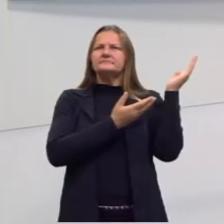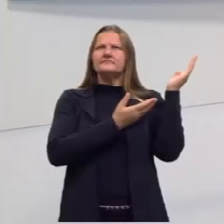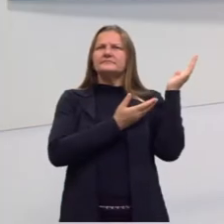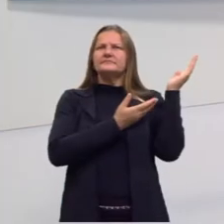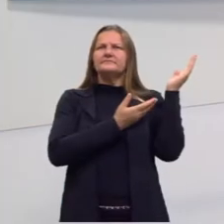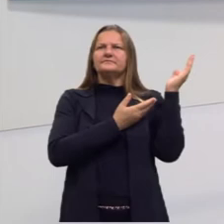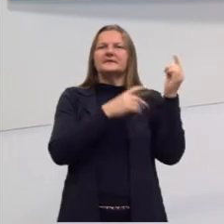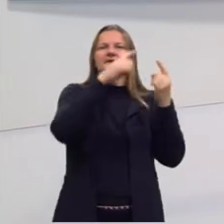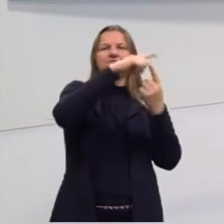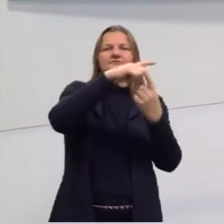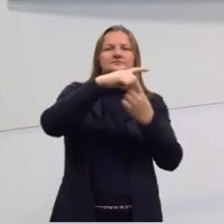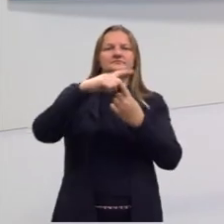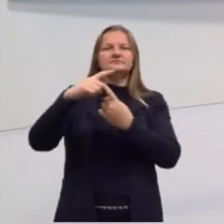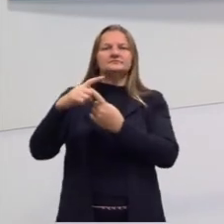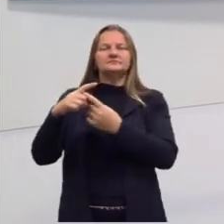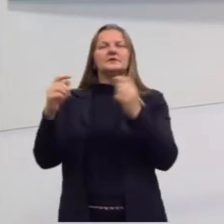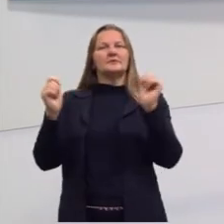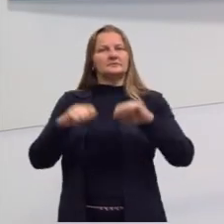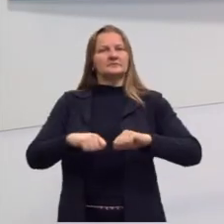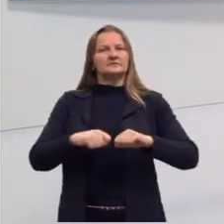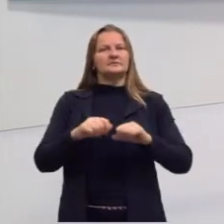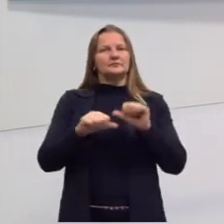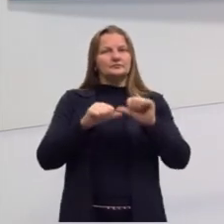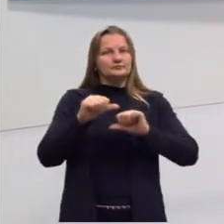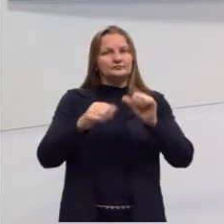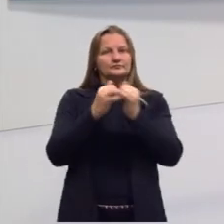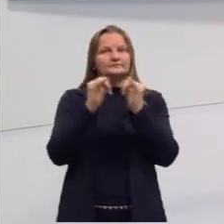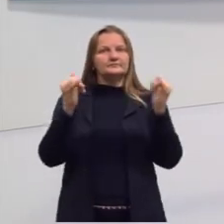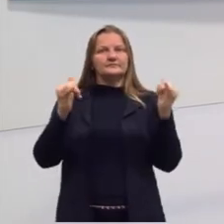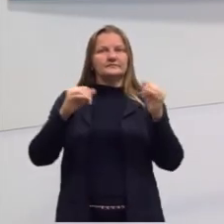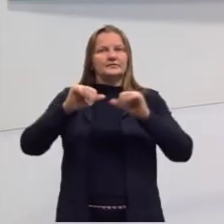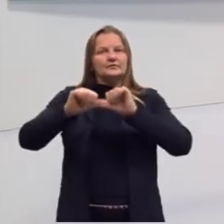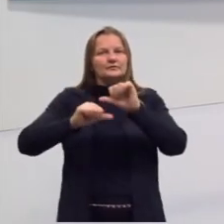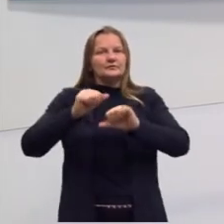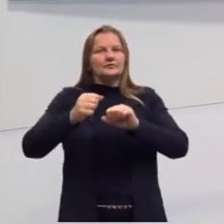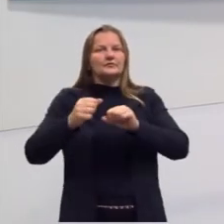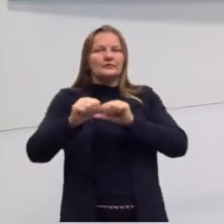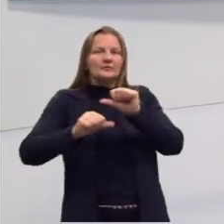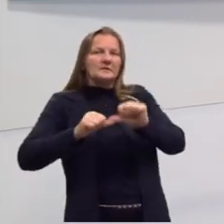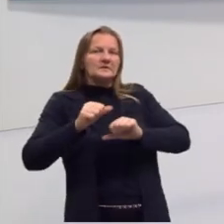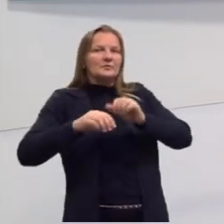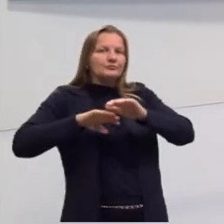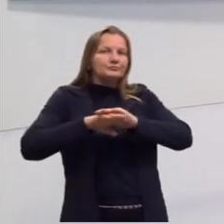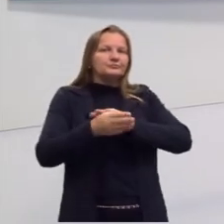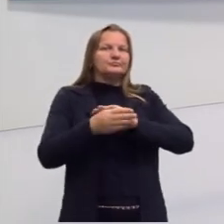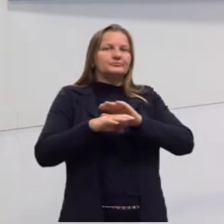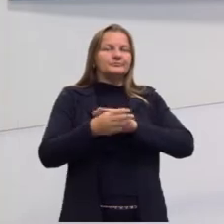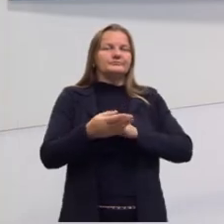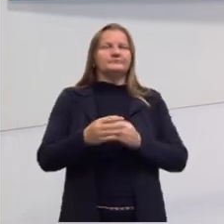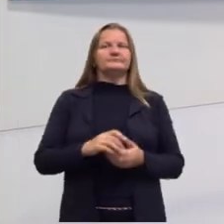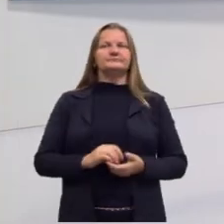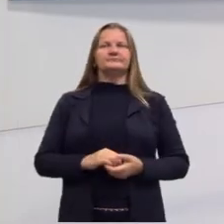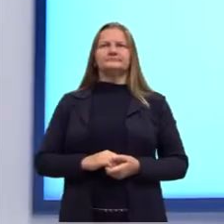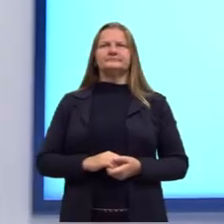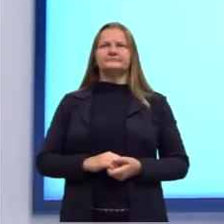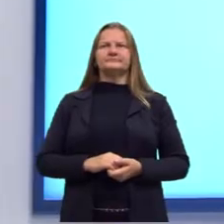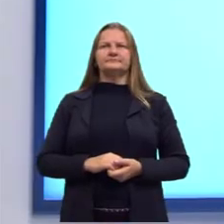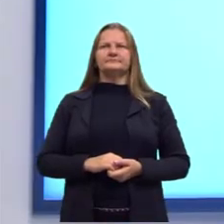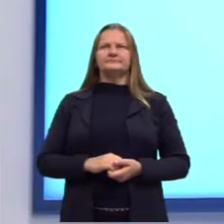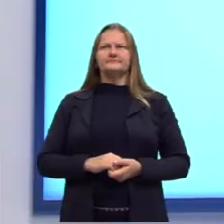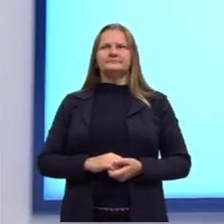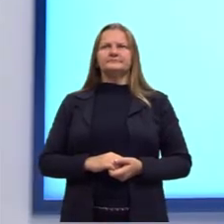outros tipos de energia que podem né da energia elétrica Passarem a outras bom